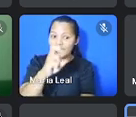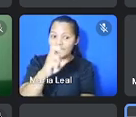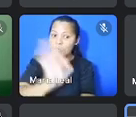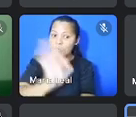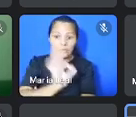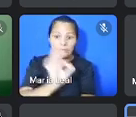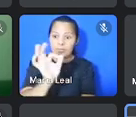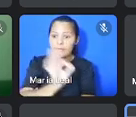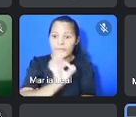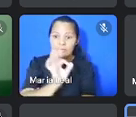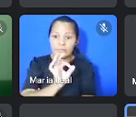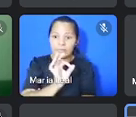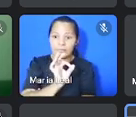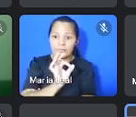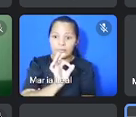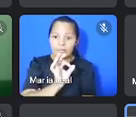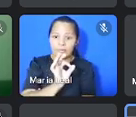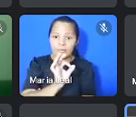Silvânio?